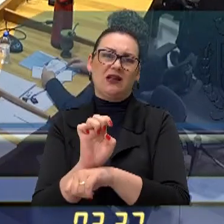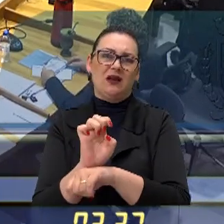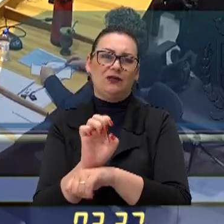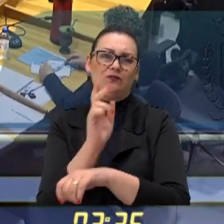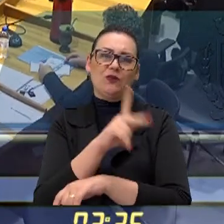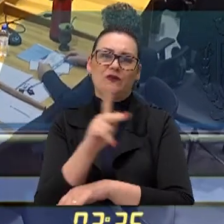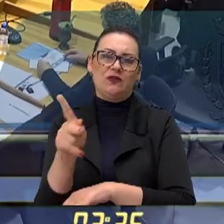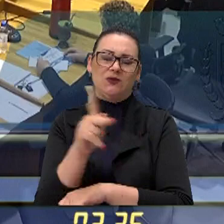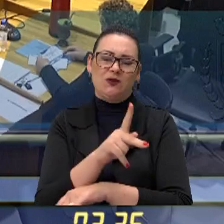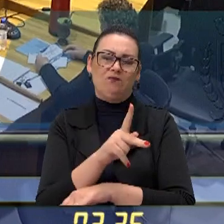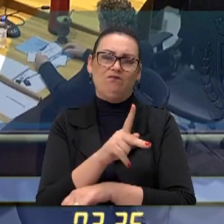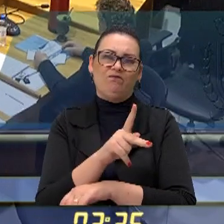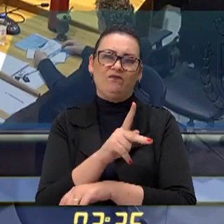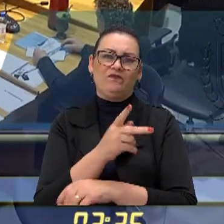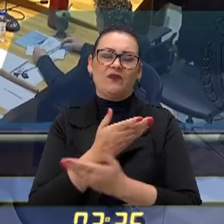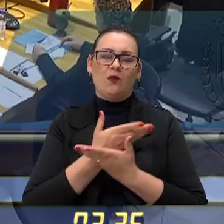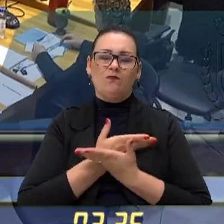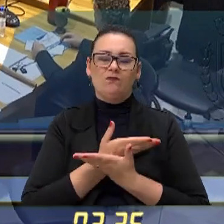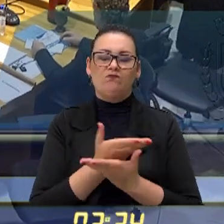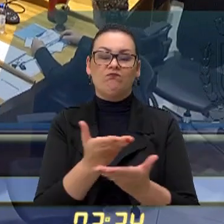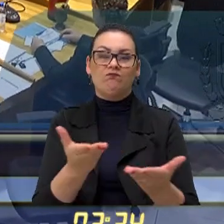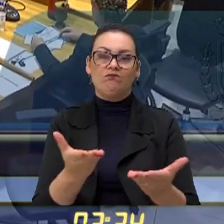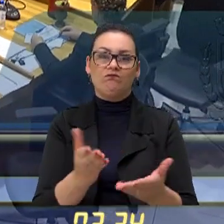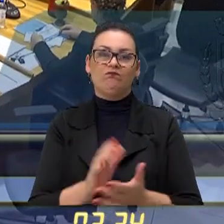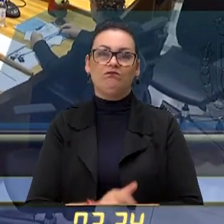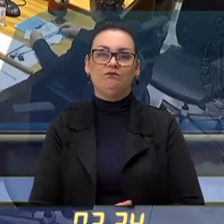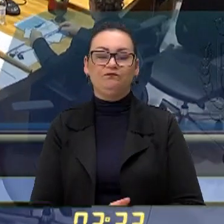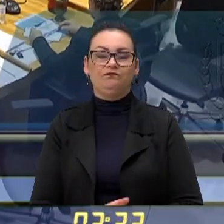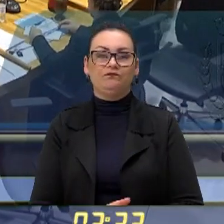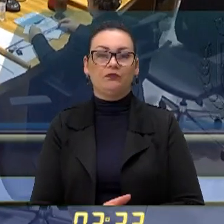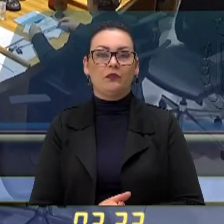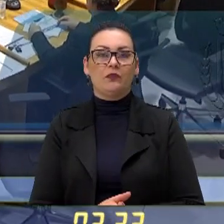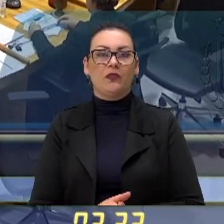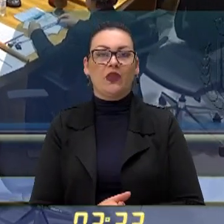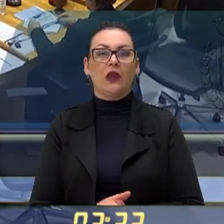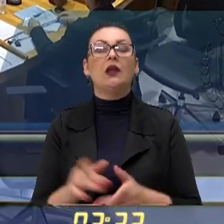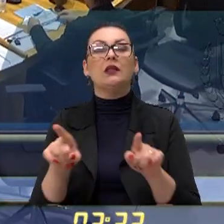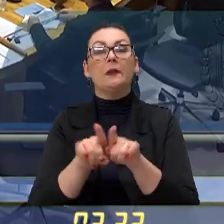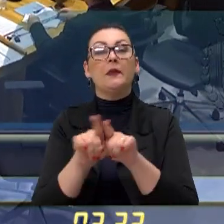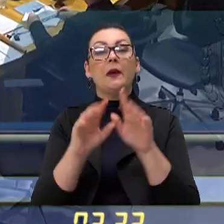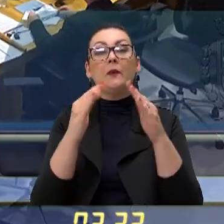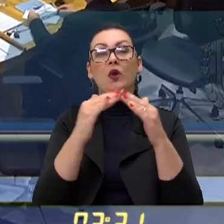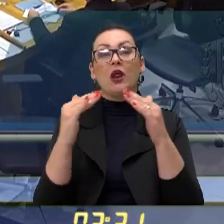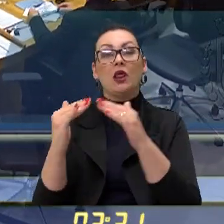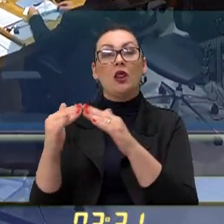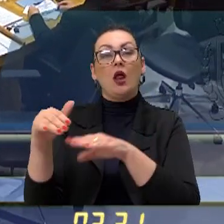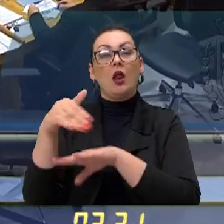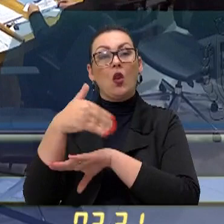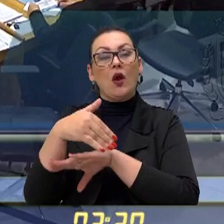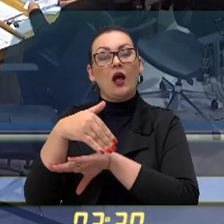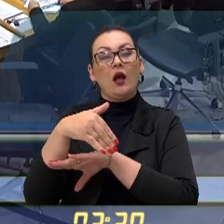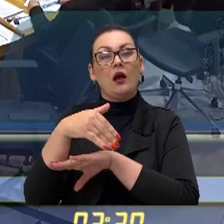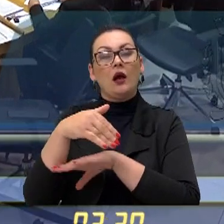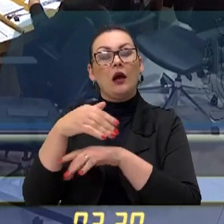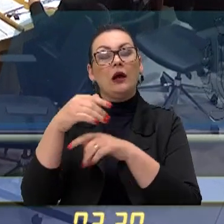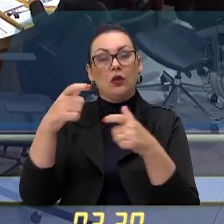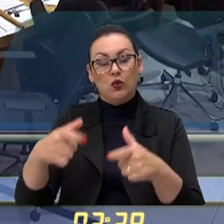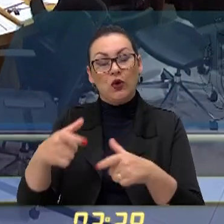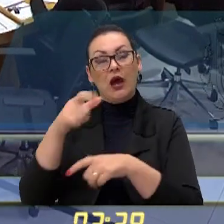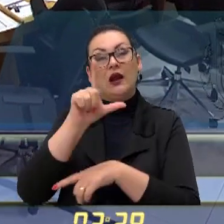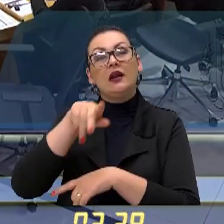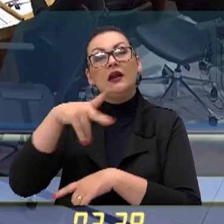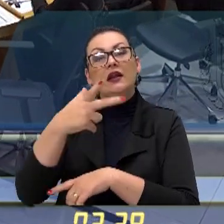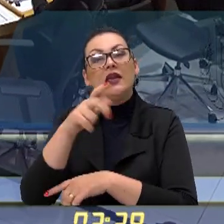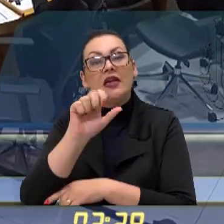e deixamos aqui a nossa solidariedade. Também aos moradores da linha Áustria, que hoje aqui se encontram